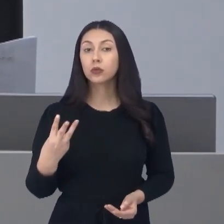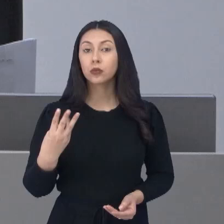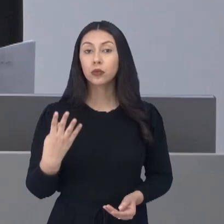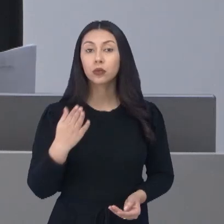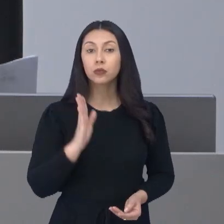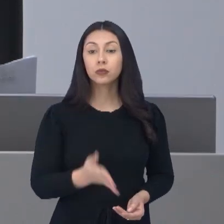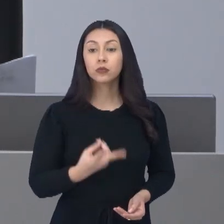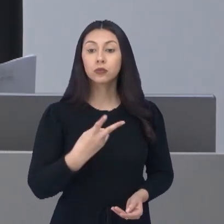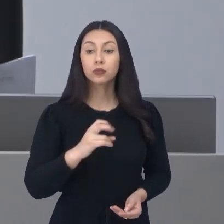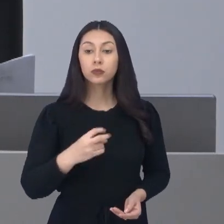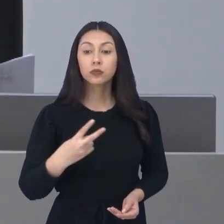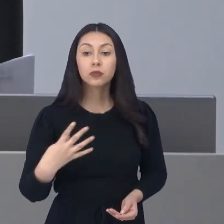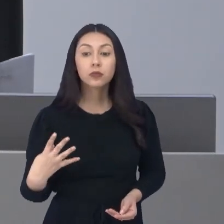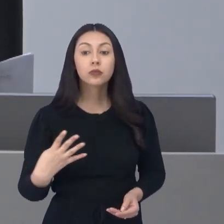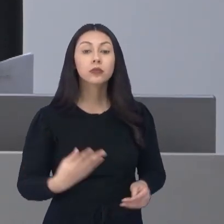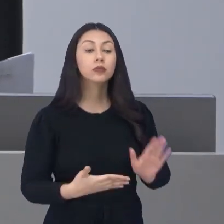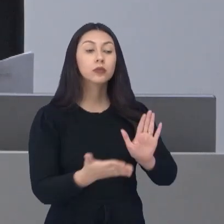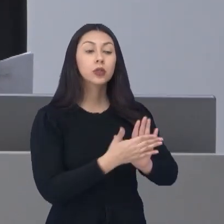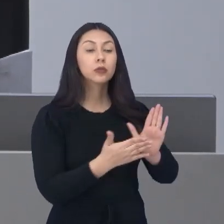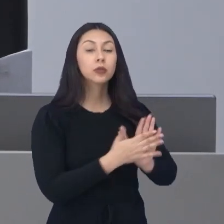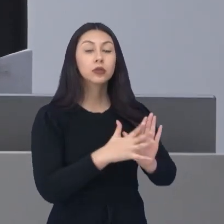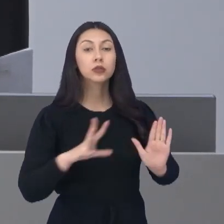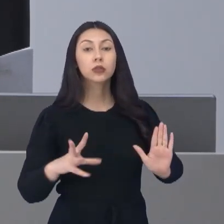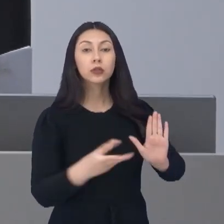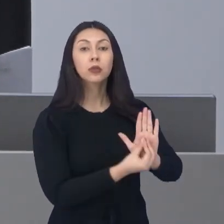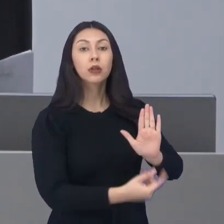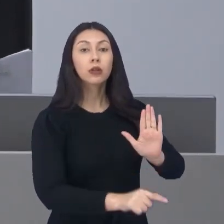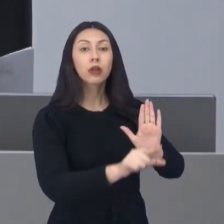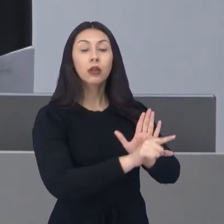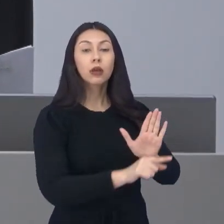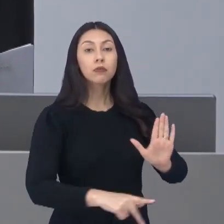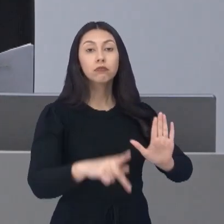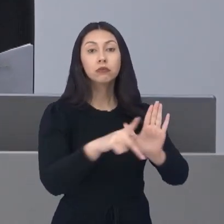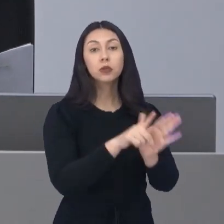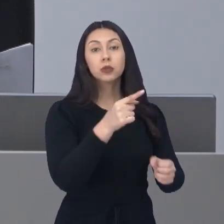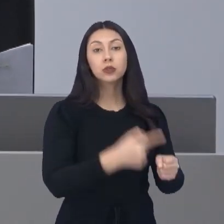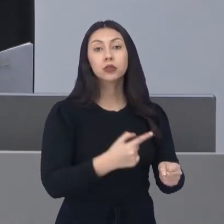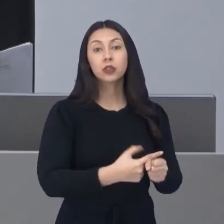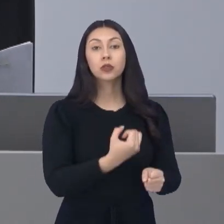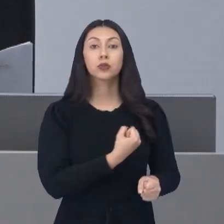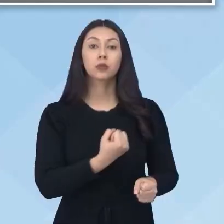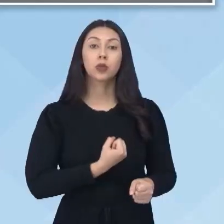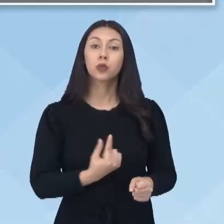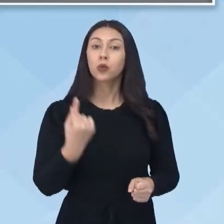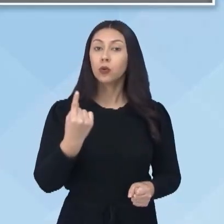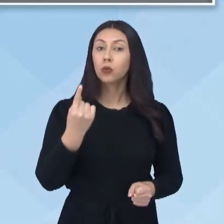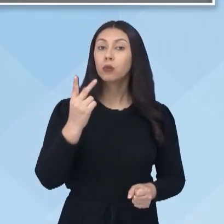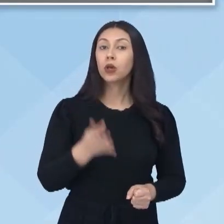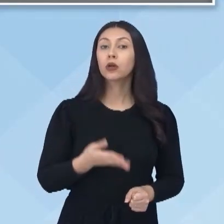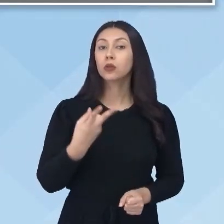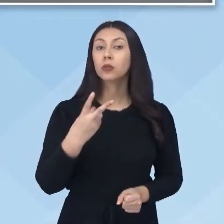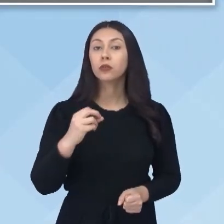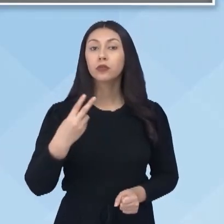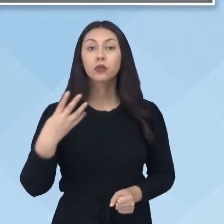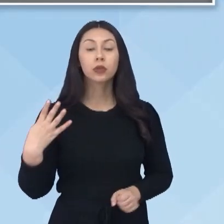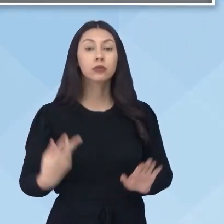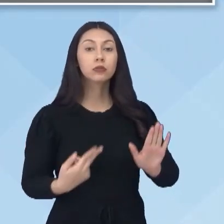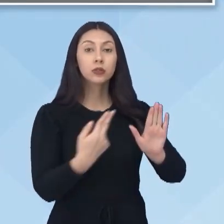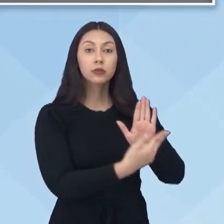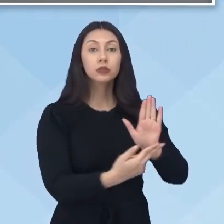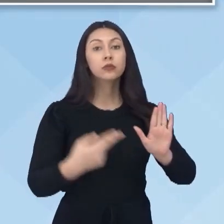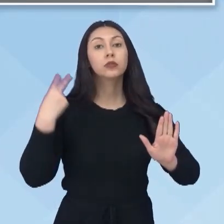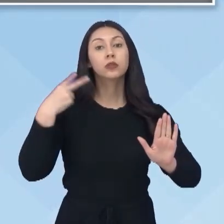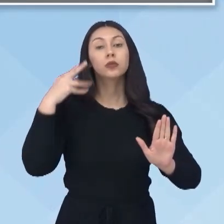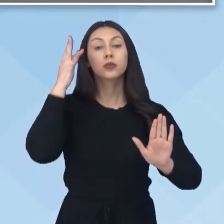11234/2024, proposta de emenda de lei orgânica número 1/2024, autoria do vereador Tomás Henrique.